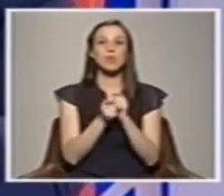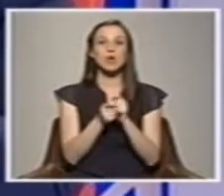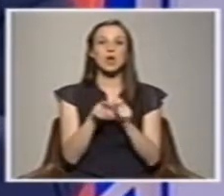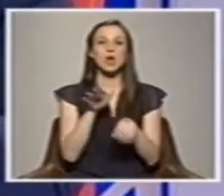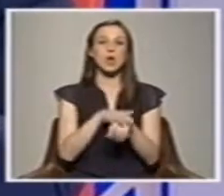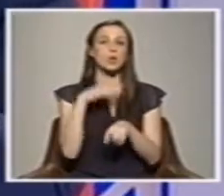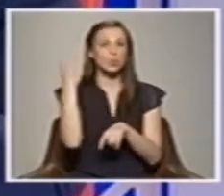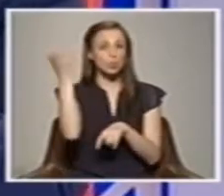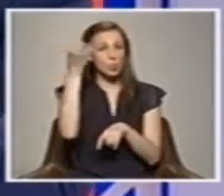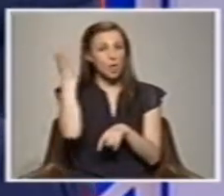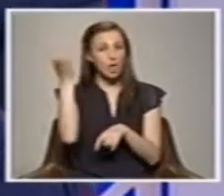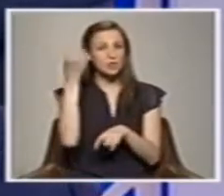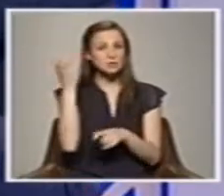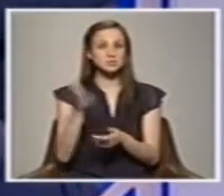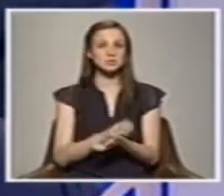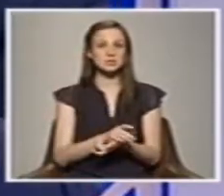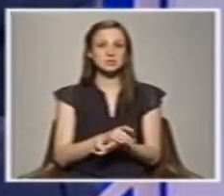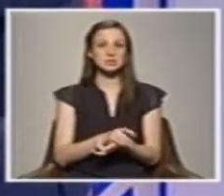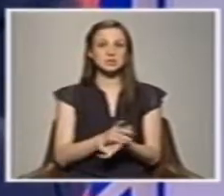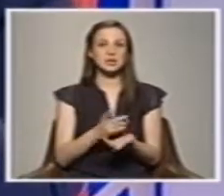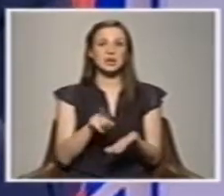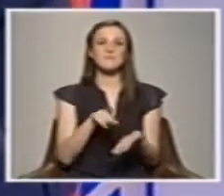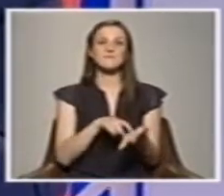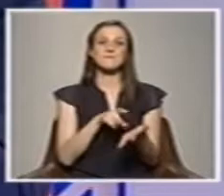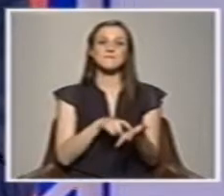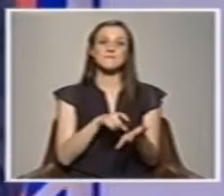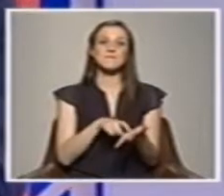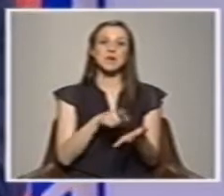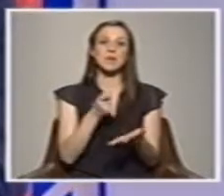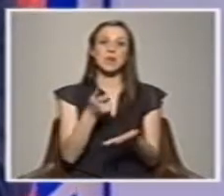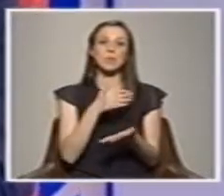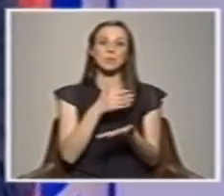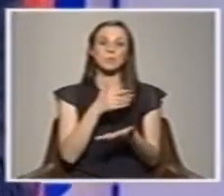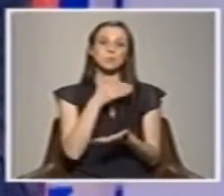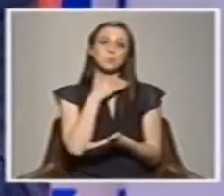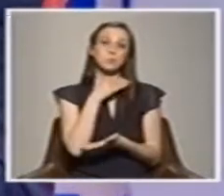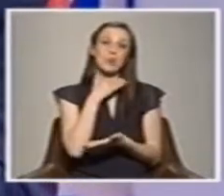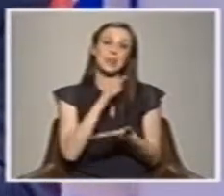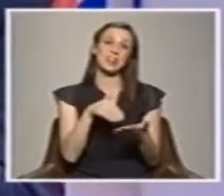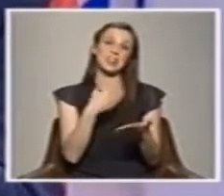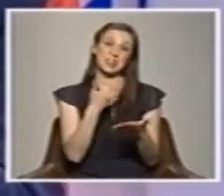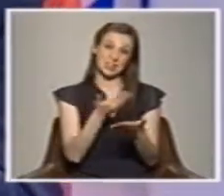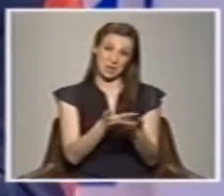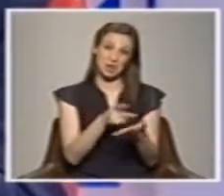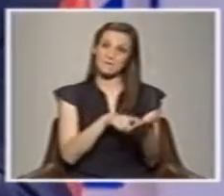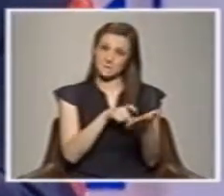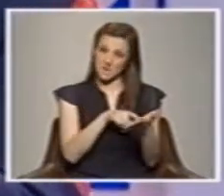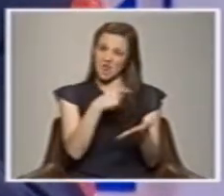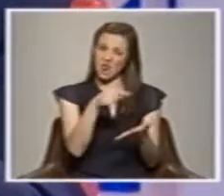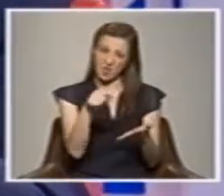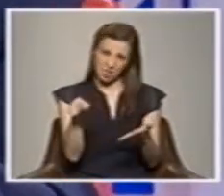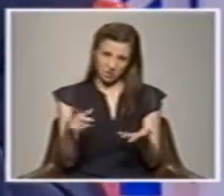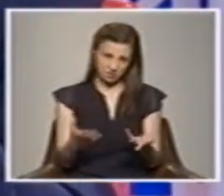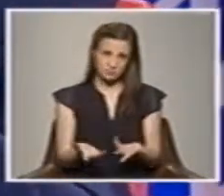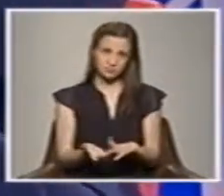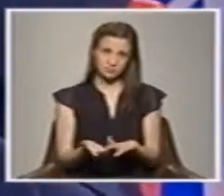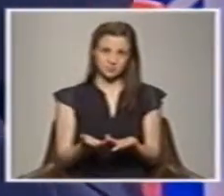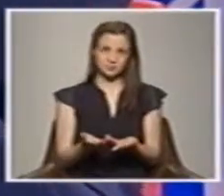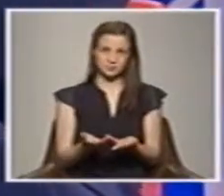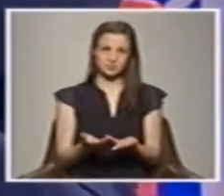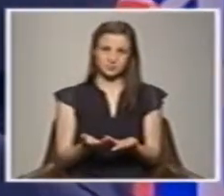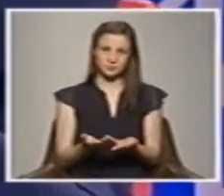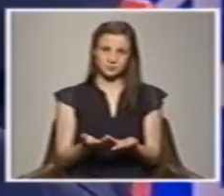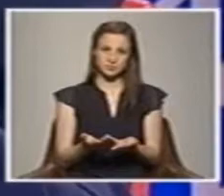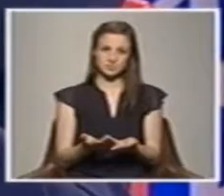cultural, porque para além da necessidade que a crise gera, e é óbvio que gera, e a necessidade aguça